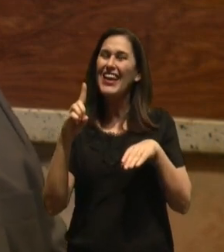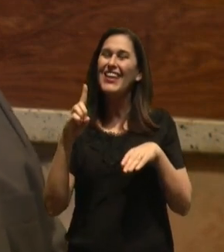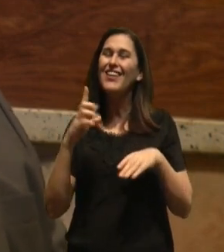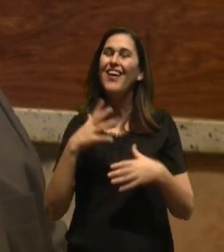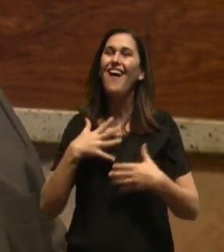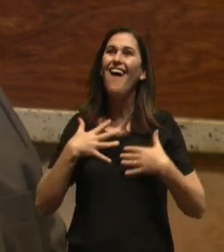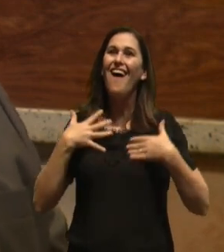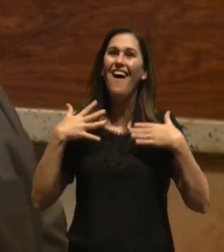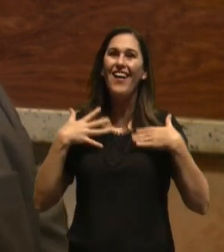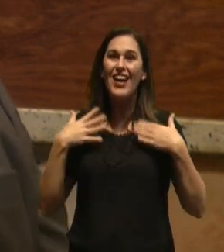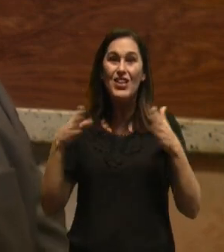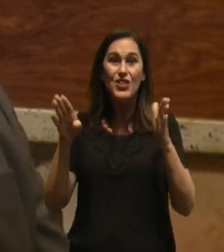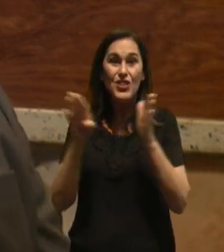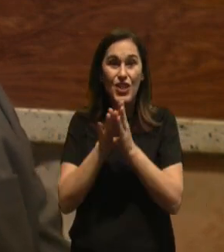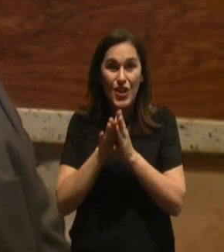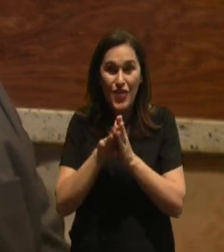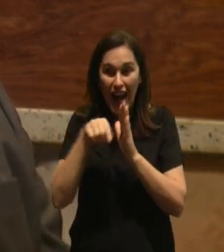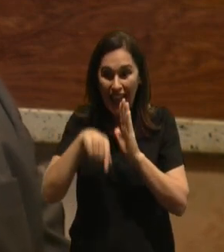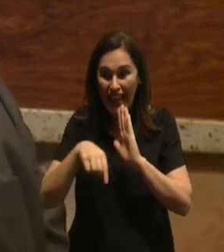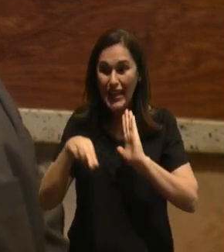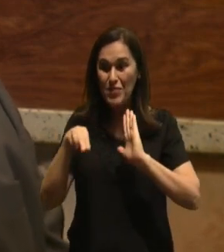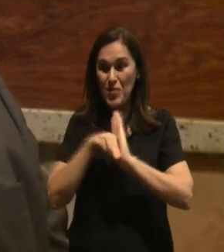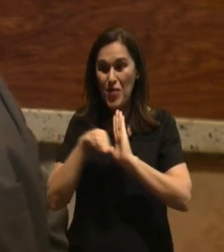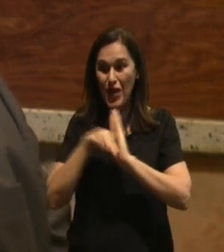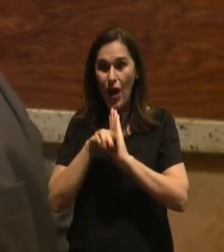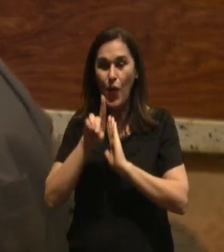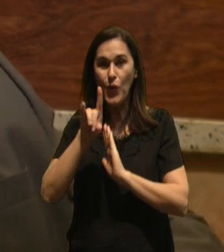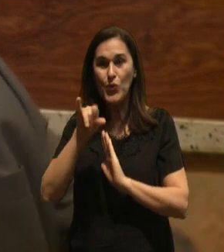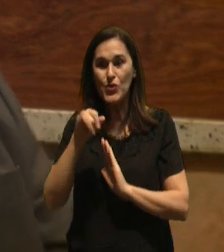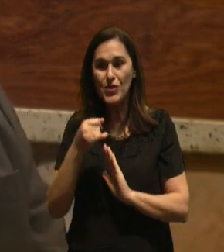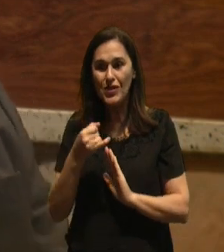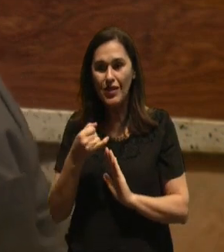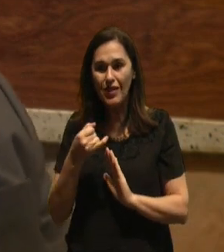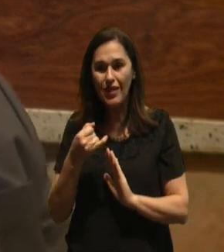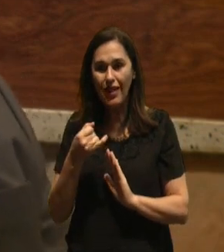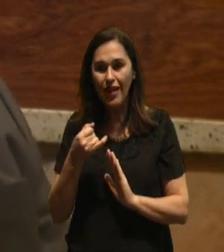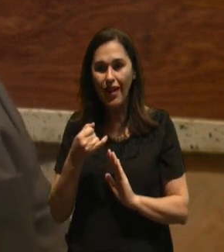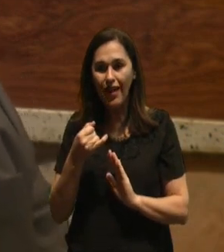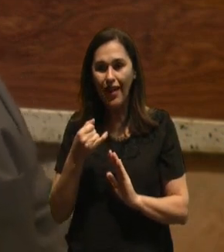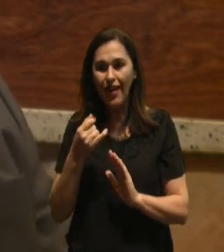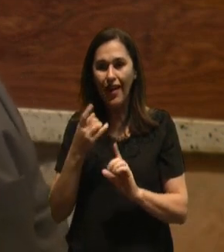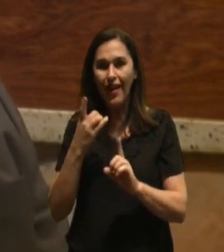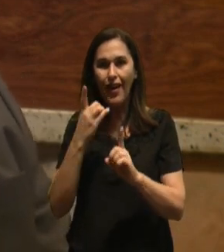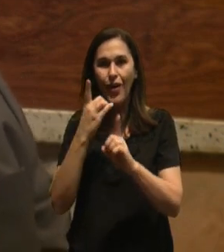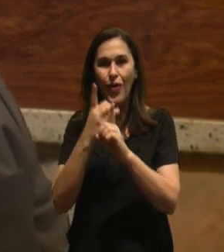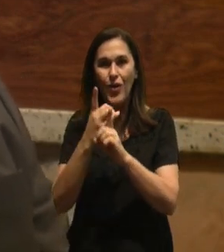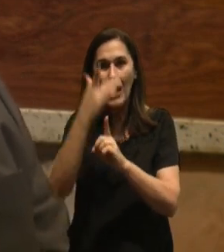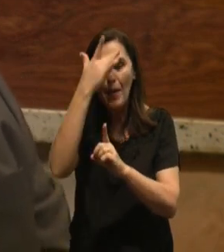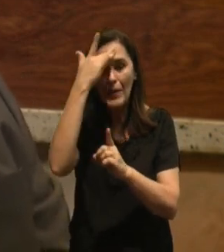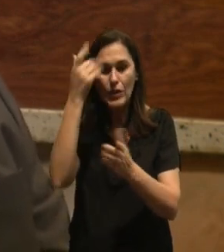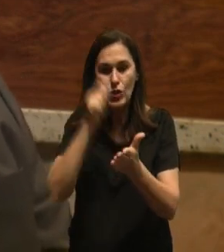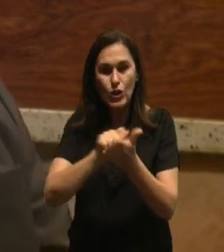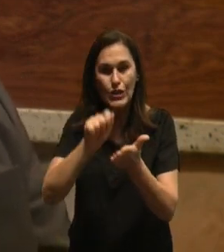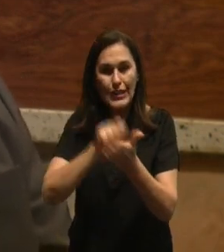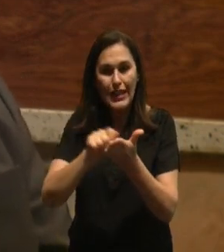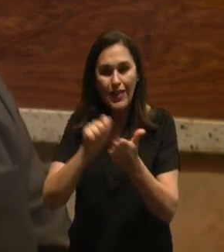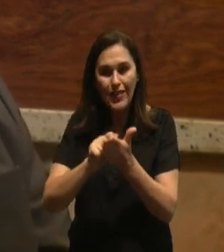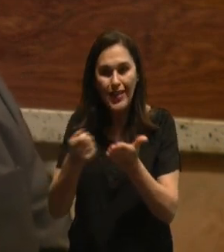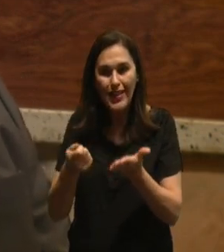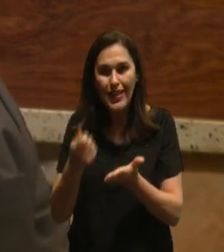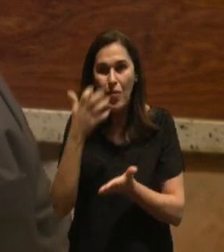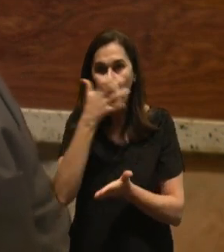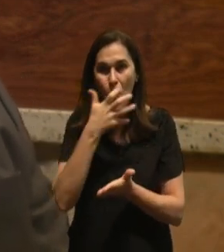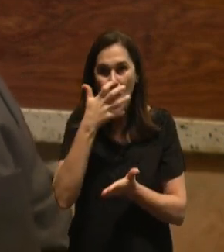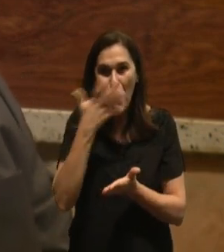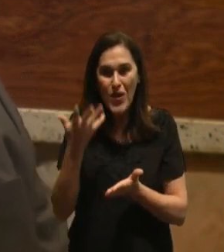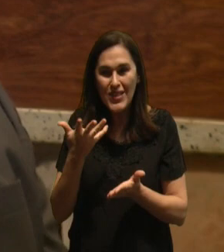vida quando chego na Memorial Batista um dia e encontro o autor da letra, o autor da